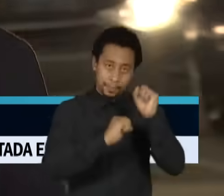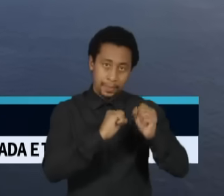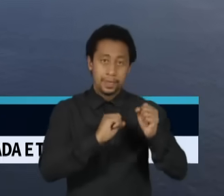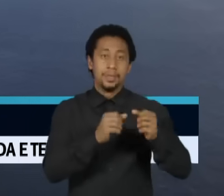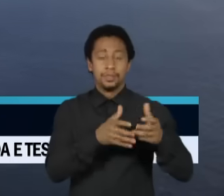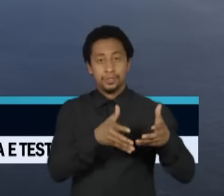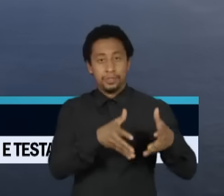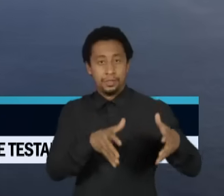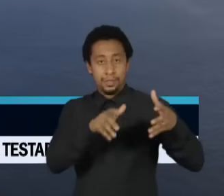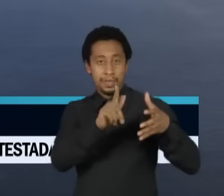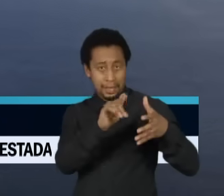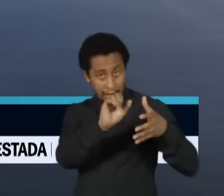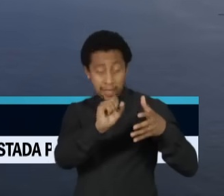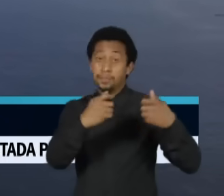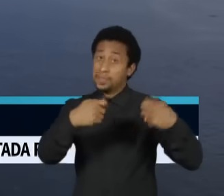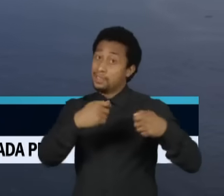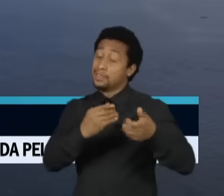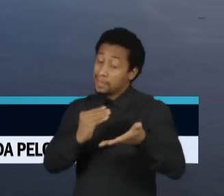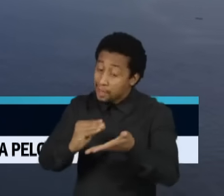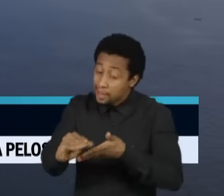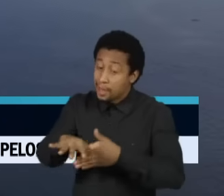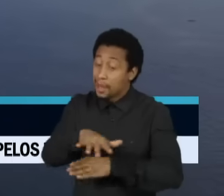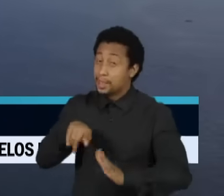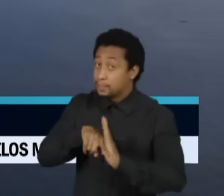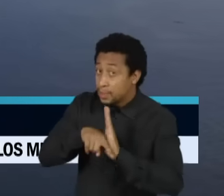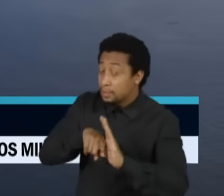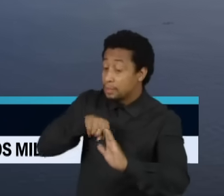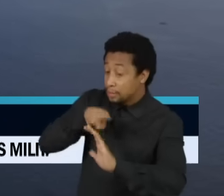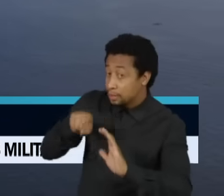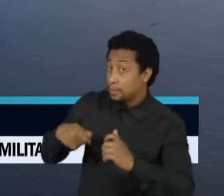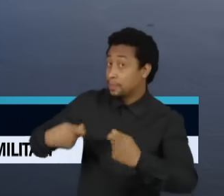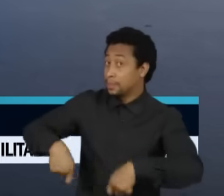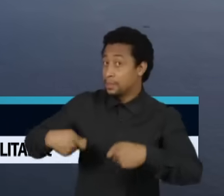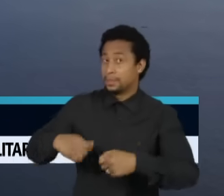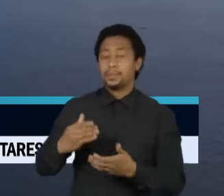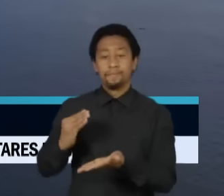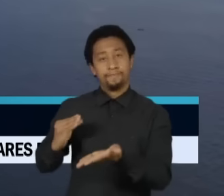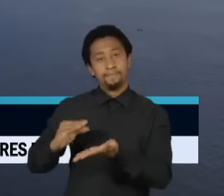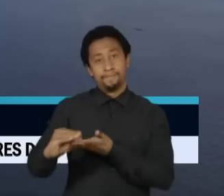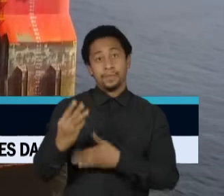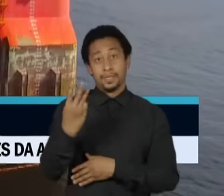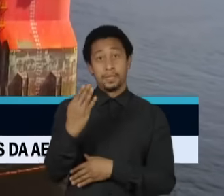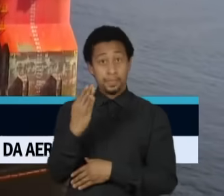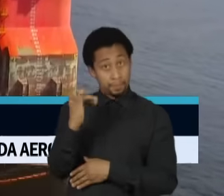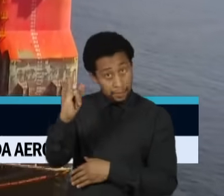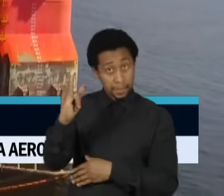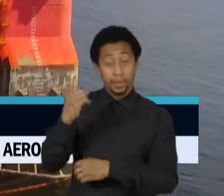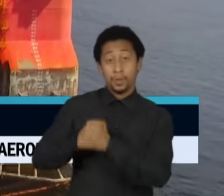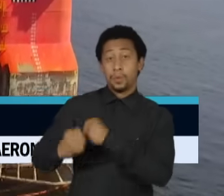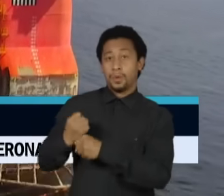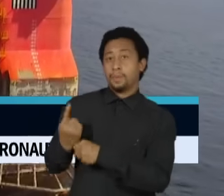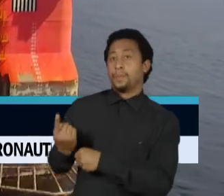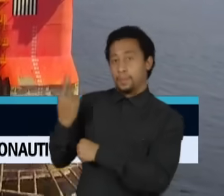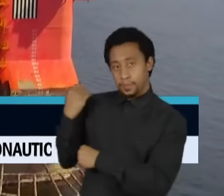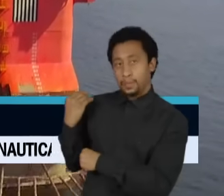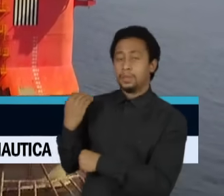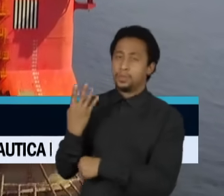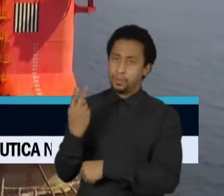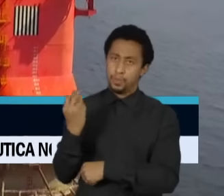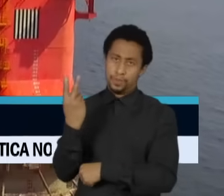pesquisa. Os recursos da ordem de R$ 3 bilhões deais no ano passado foram fundamentais para a criação de